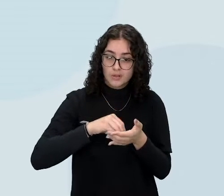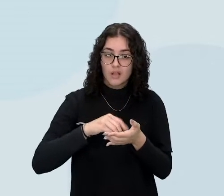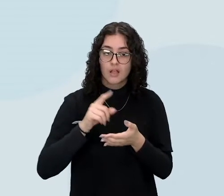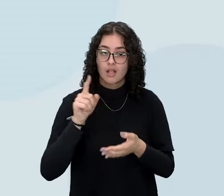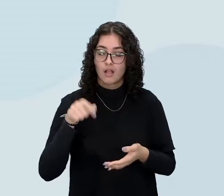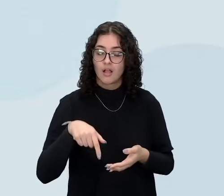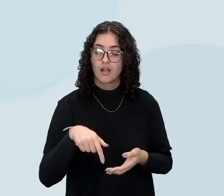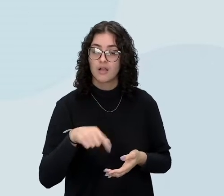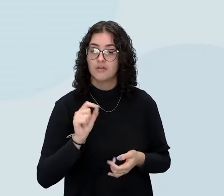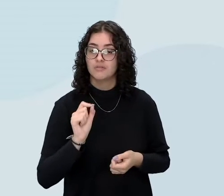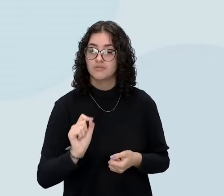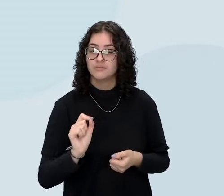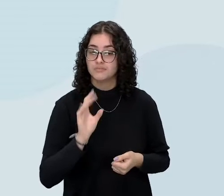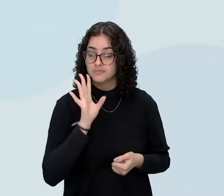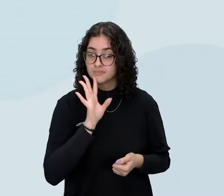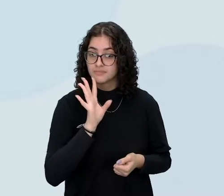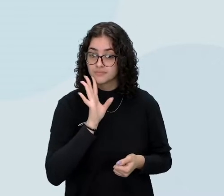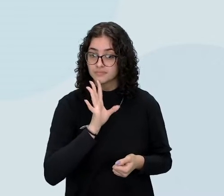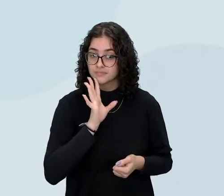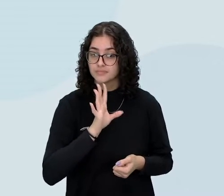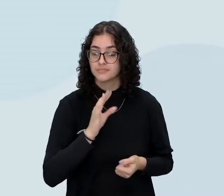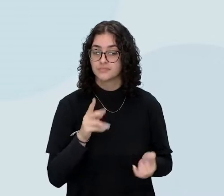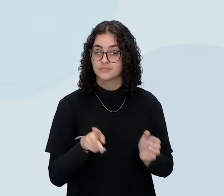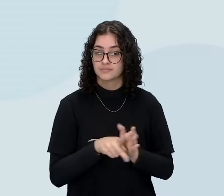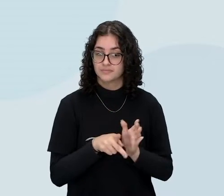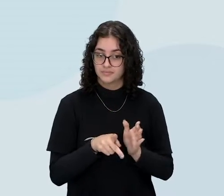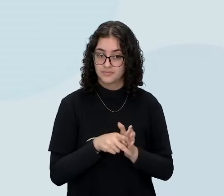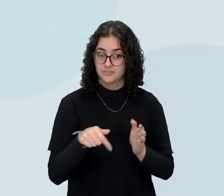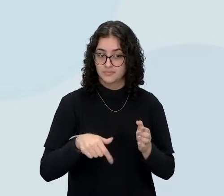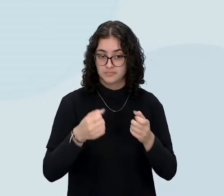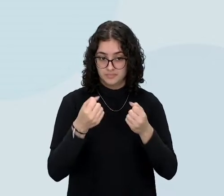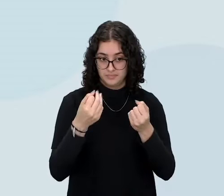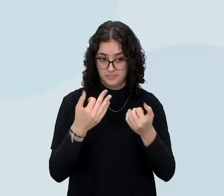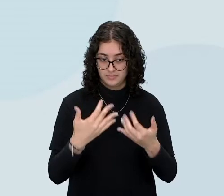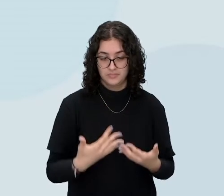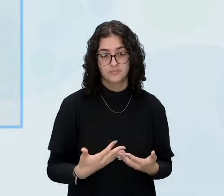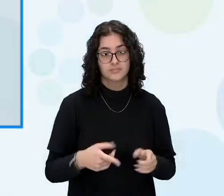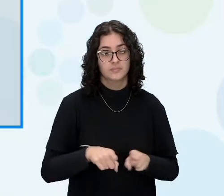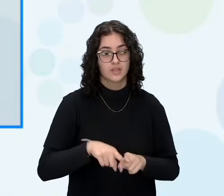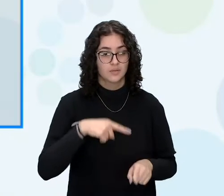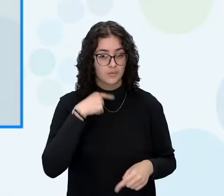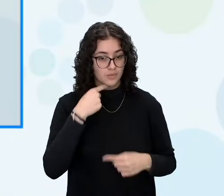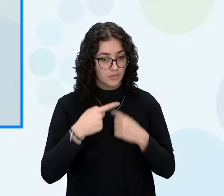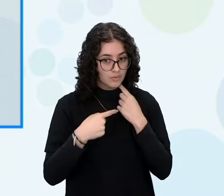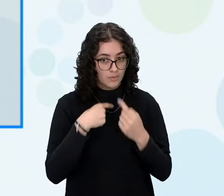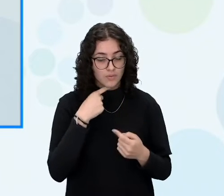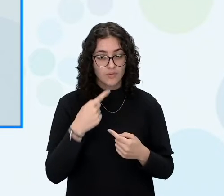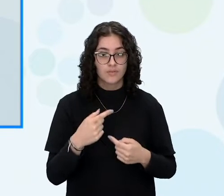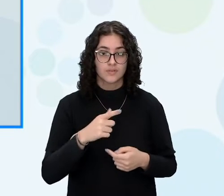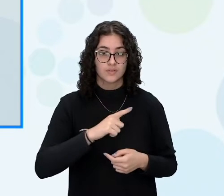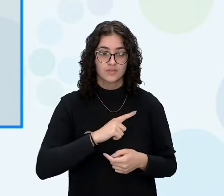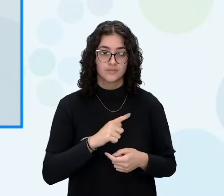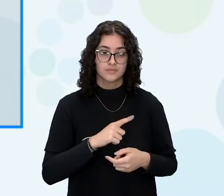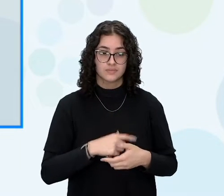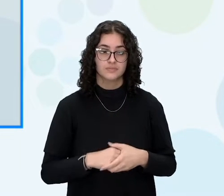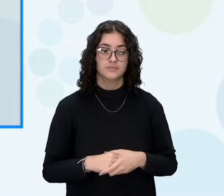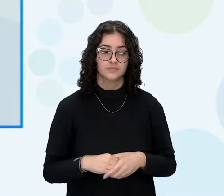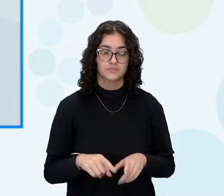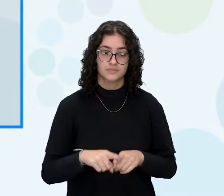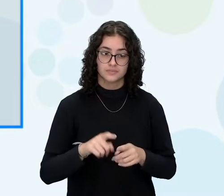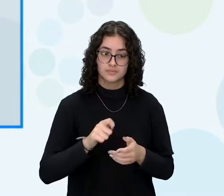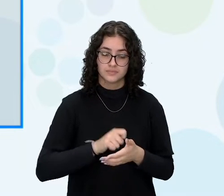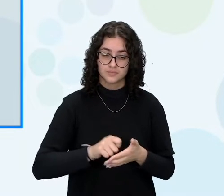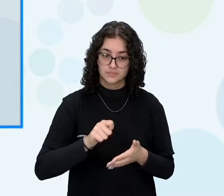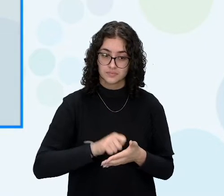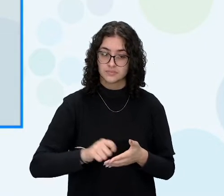muito bacanas, as informações que a gente vai falar hoje, as dúvidas eventuais que vocês possam ter,